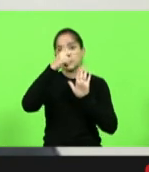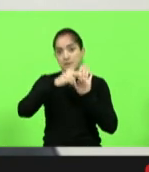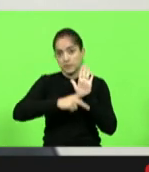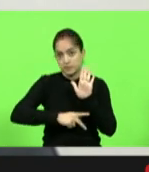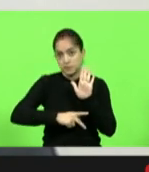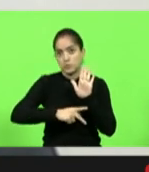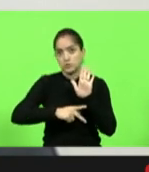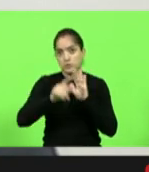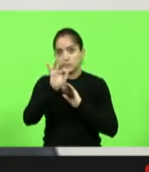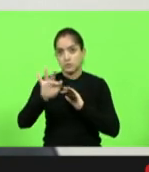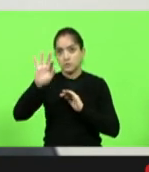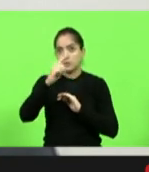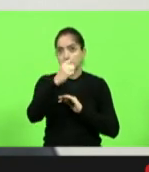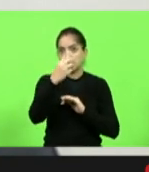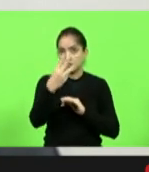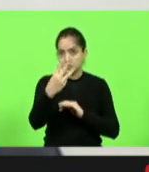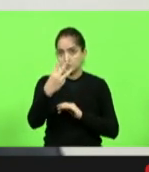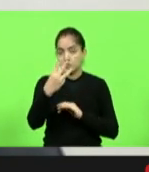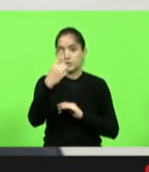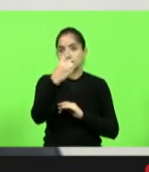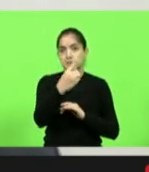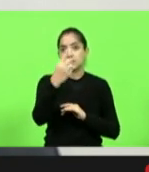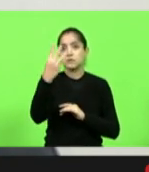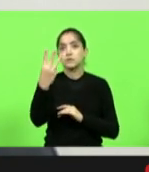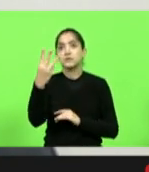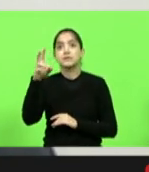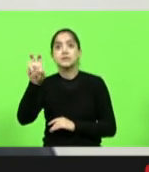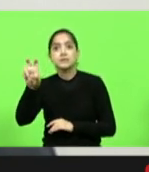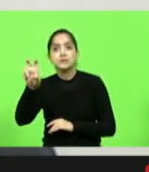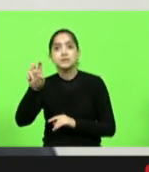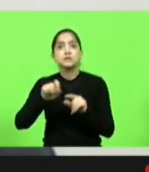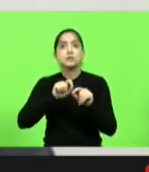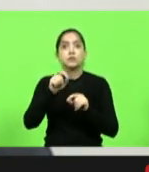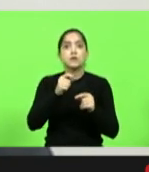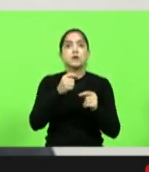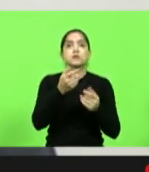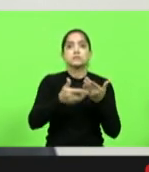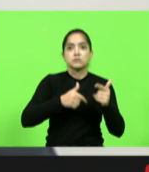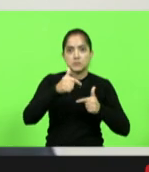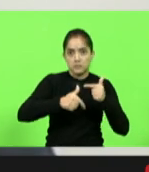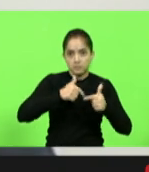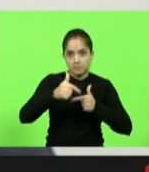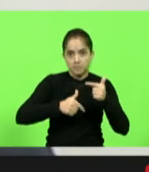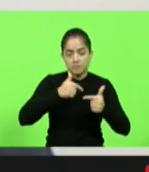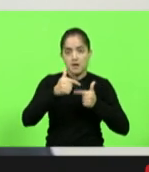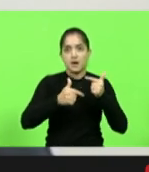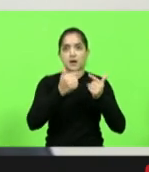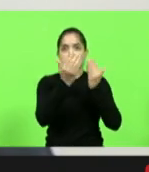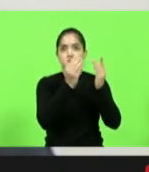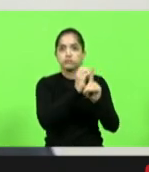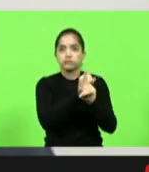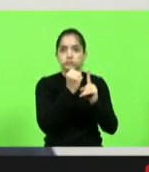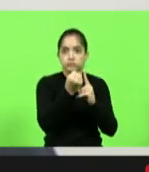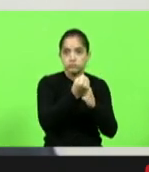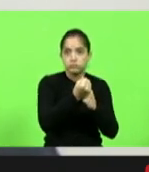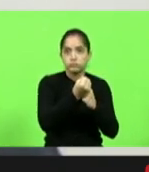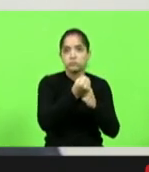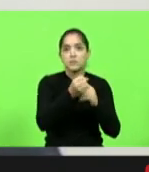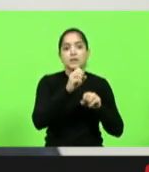Federal 13.935, que institui o Serviço de Psicologia e Serviço Social nas redes públicas de educação básica do